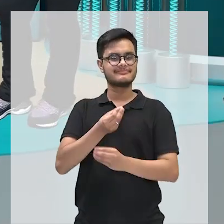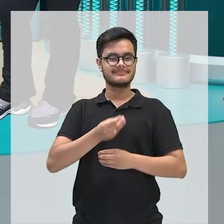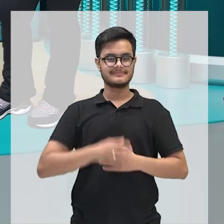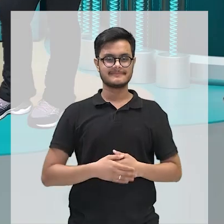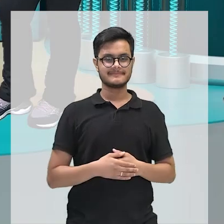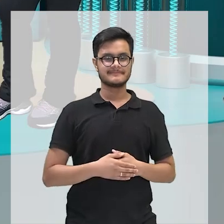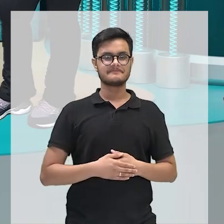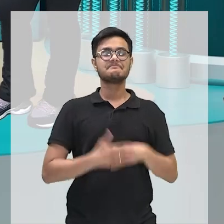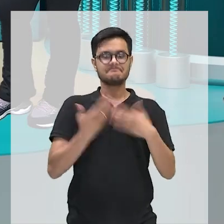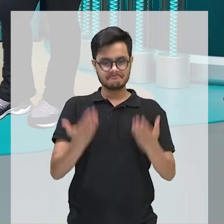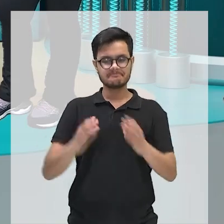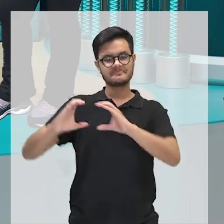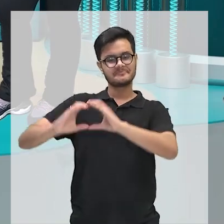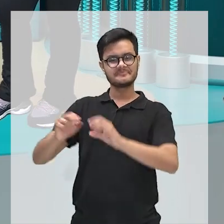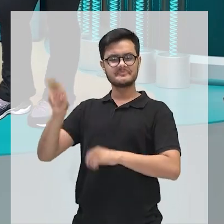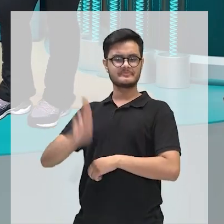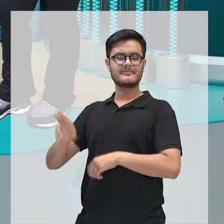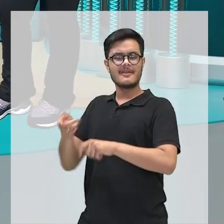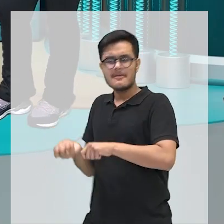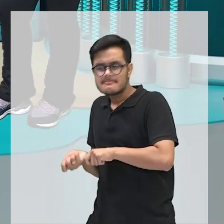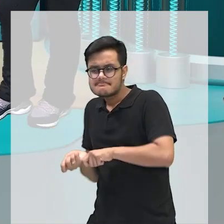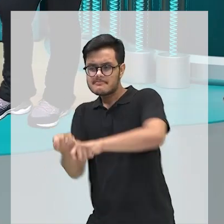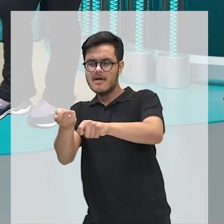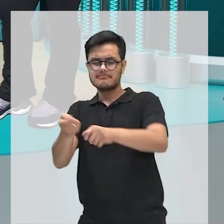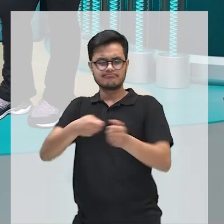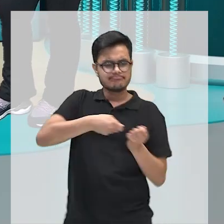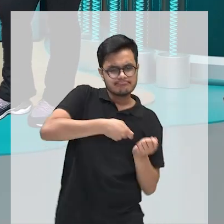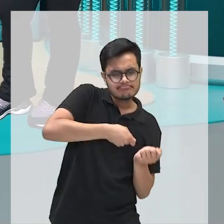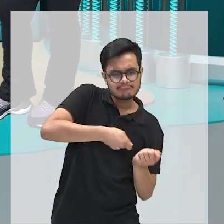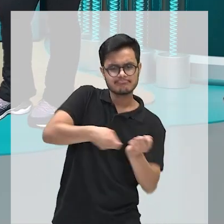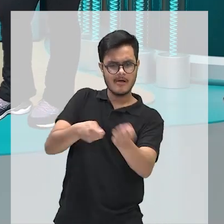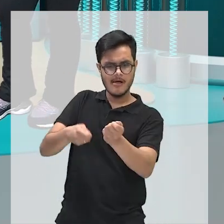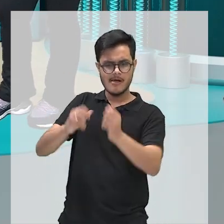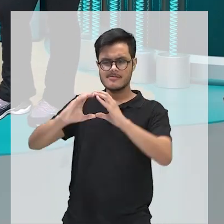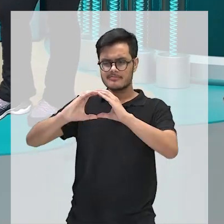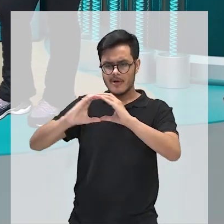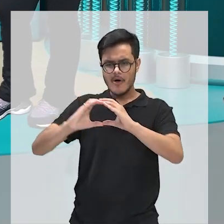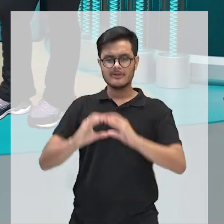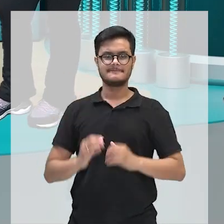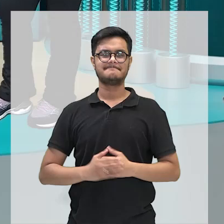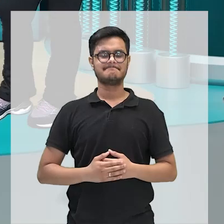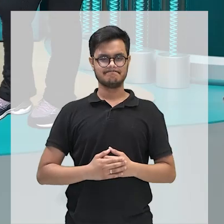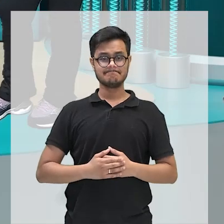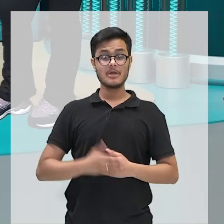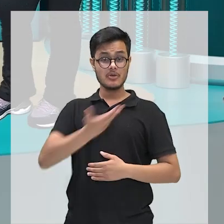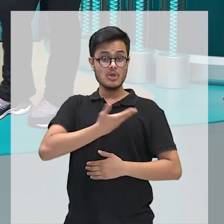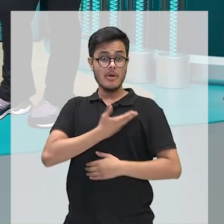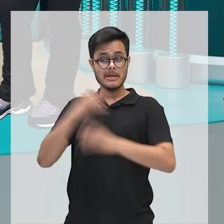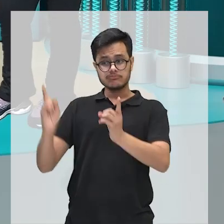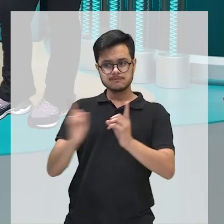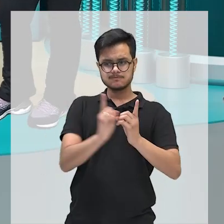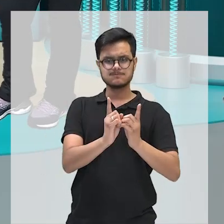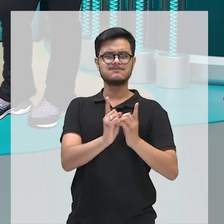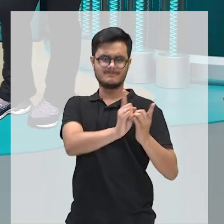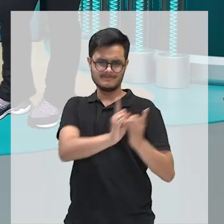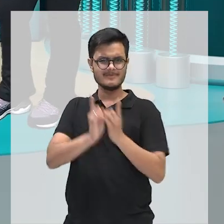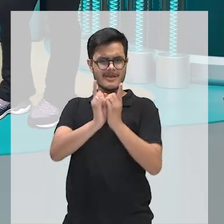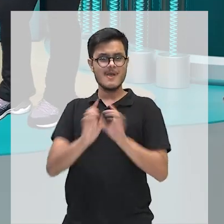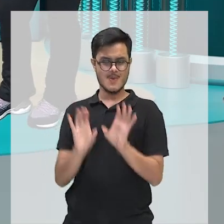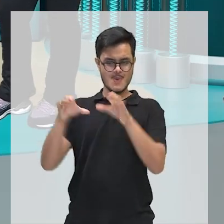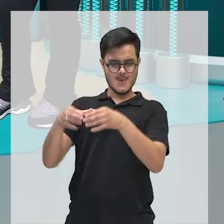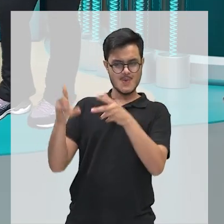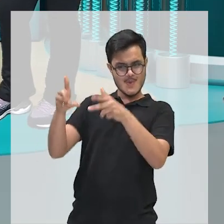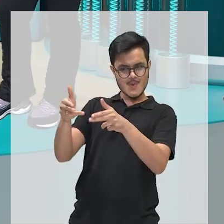você levar, de você empurrar essa bola para o seu parceiro, para que ele avance aí